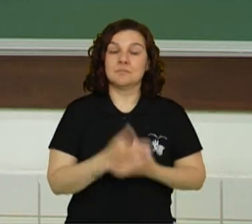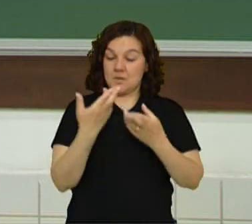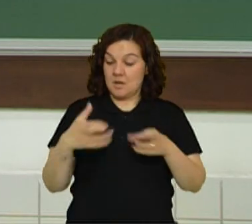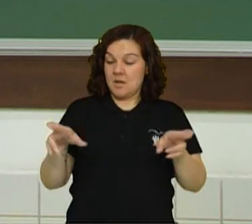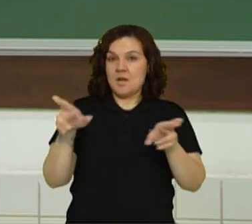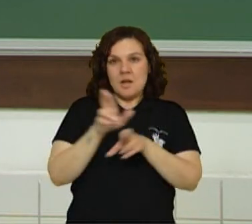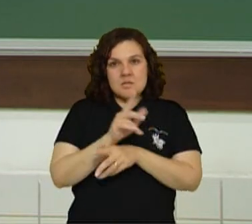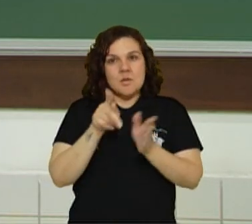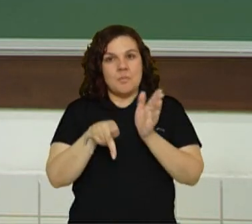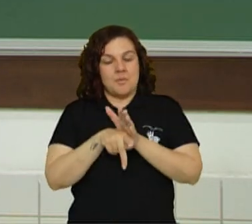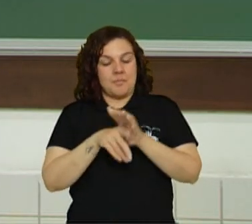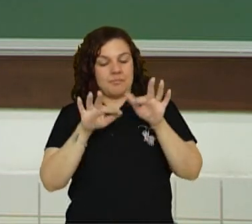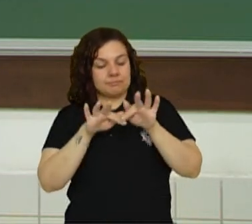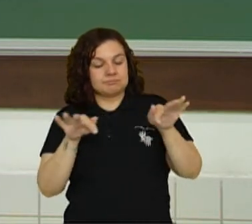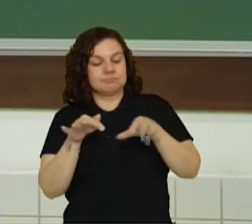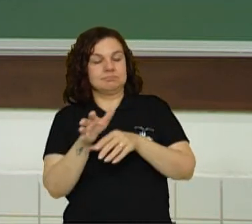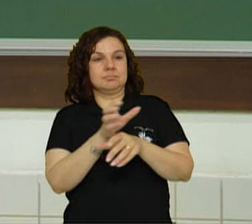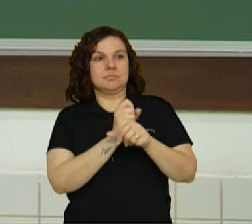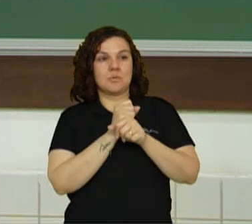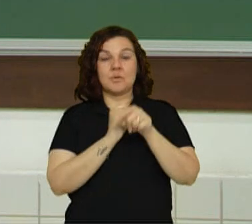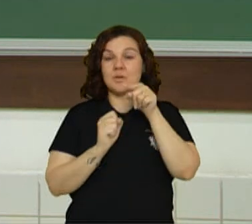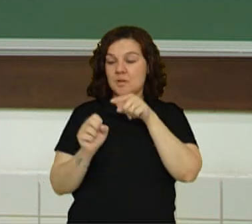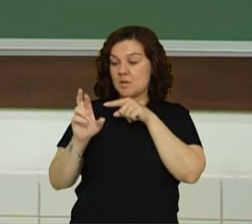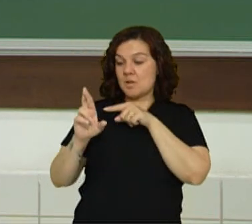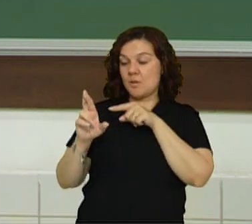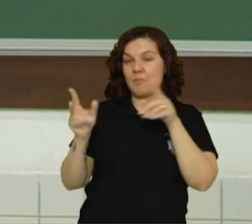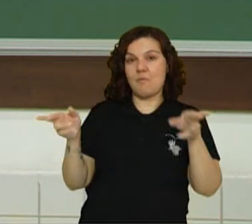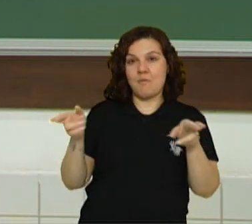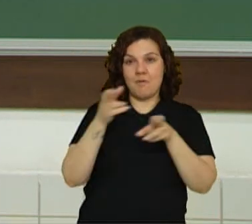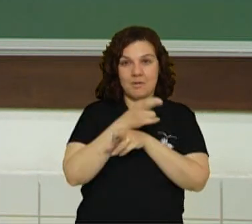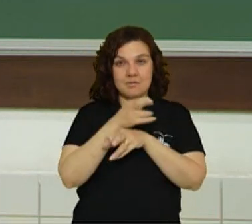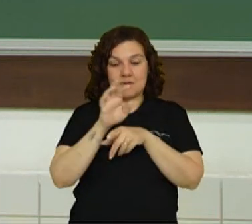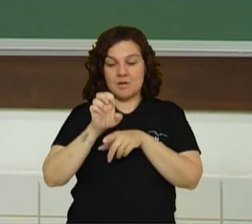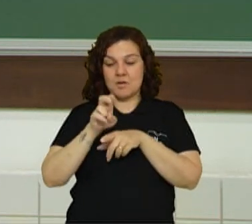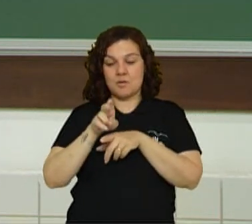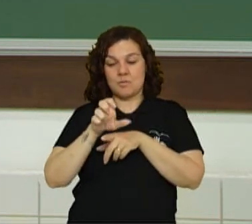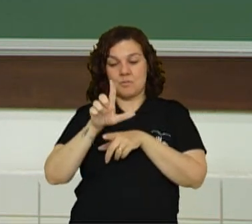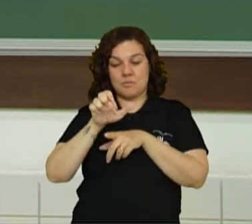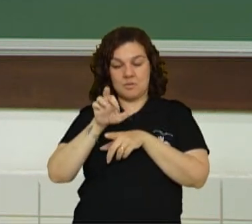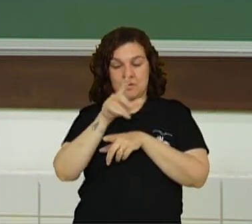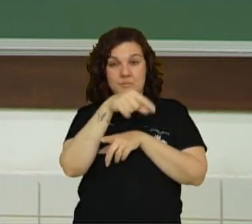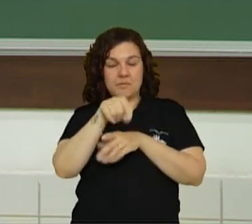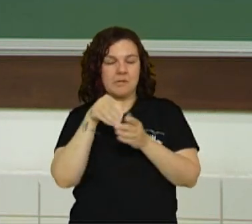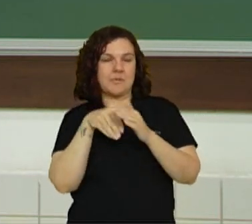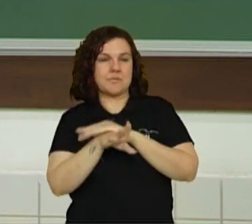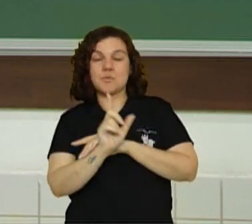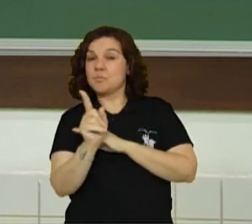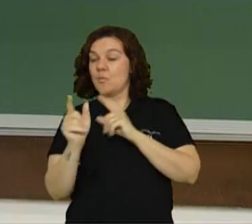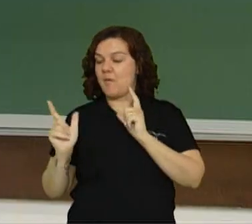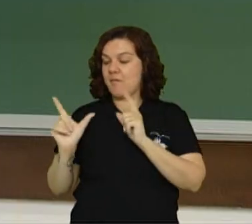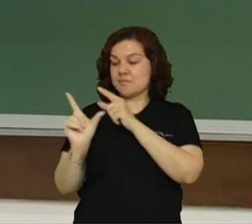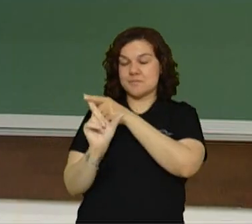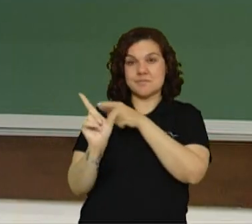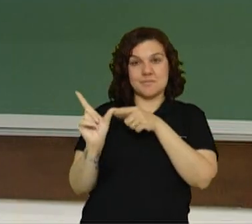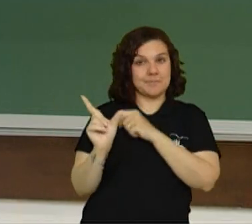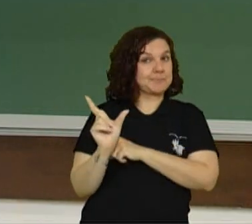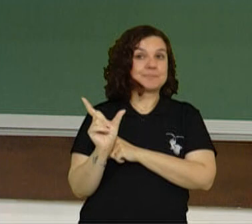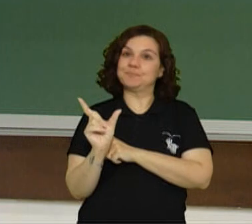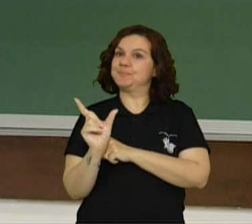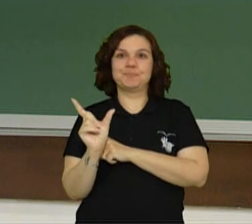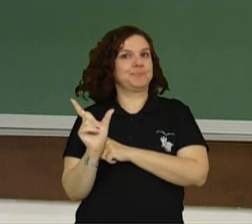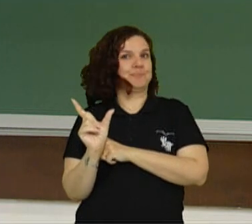Relação de Euler deve valer. A relação de Euler que você está acostumado a trabalhar não vem escrita dessa